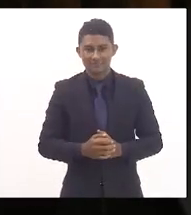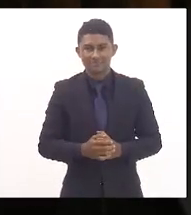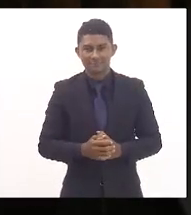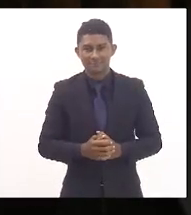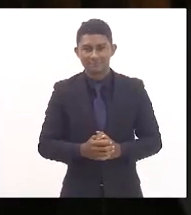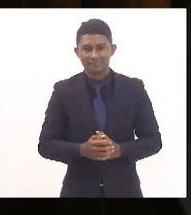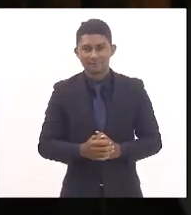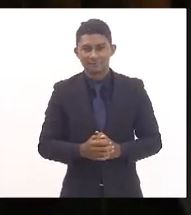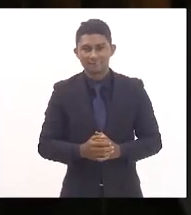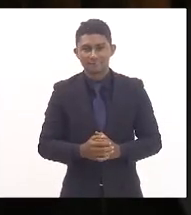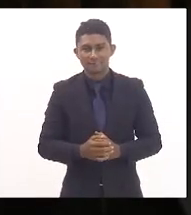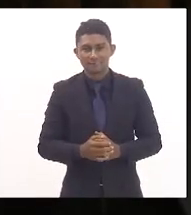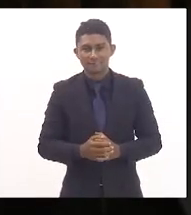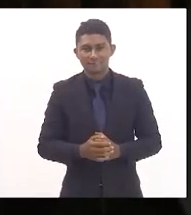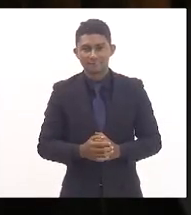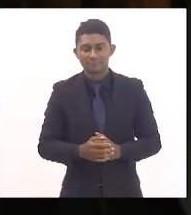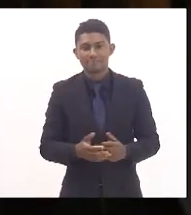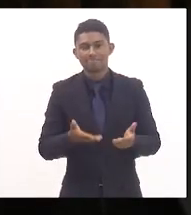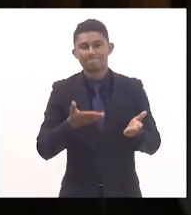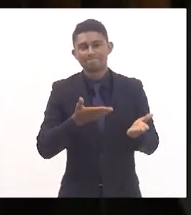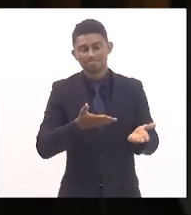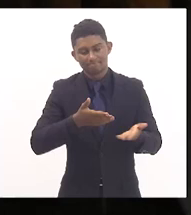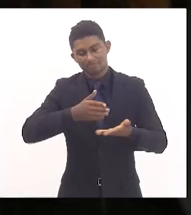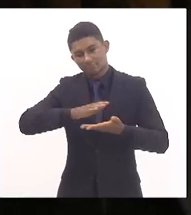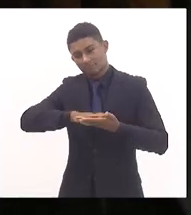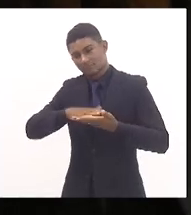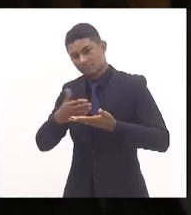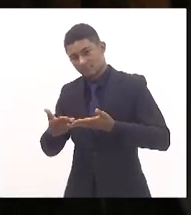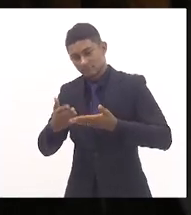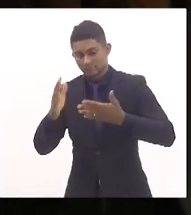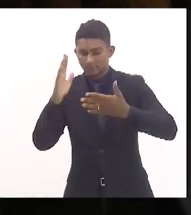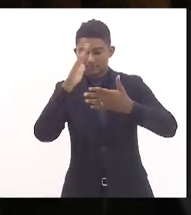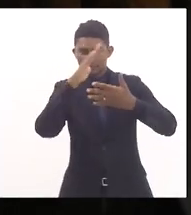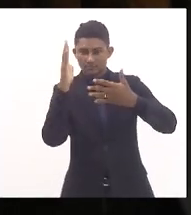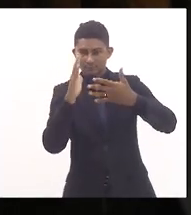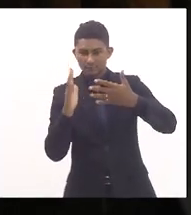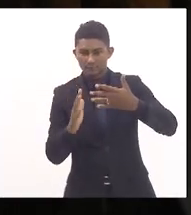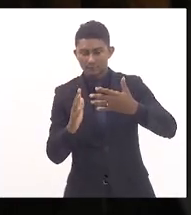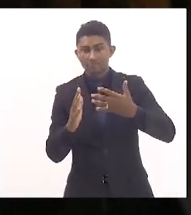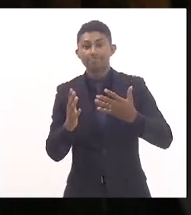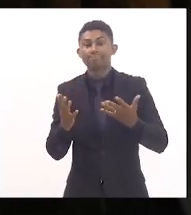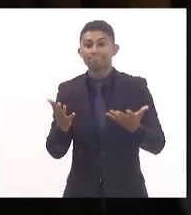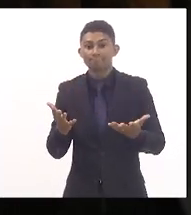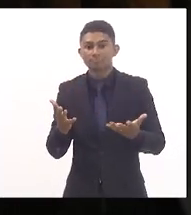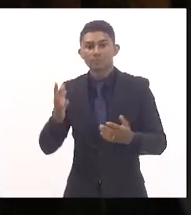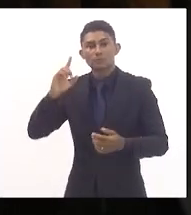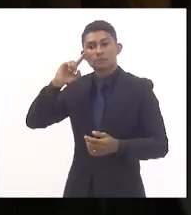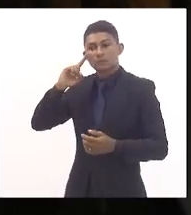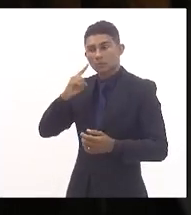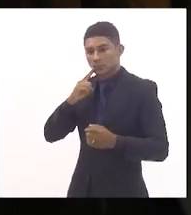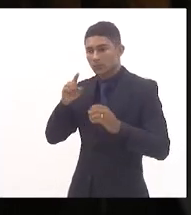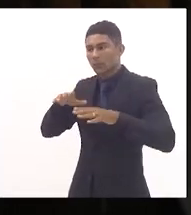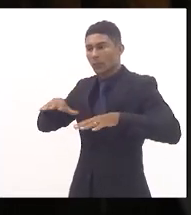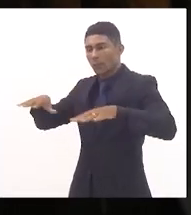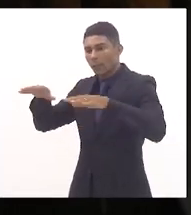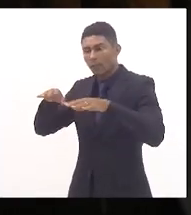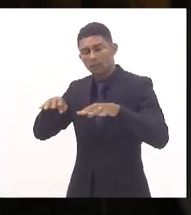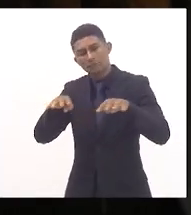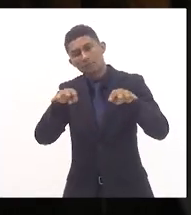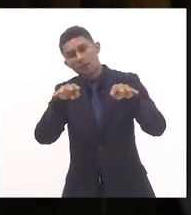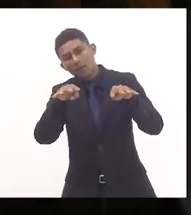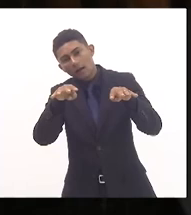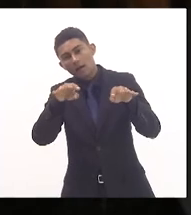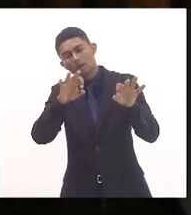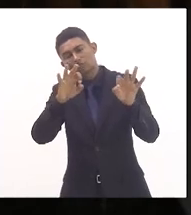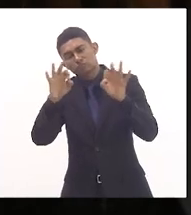senhor intérprete da linguagem de libras que leva a nossa voz